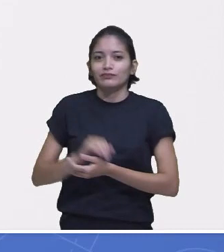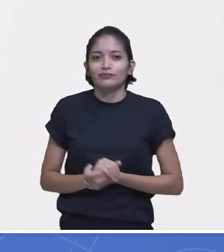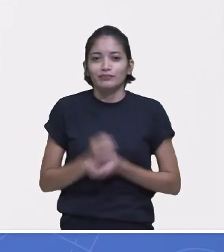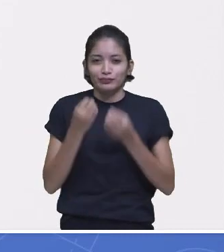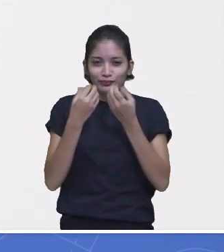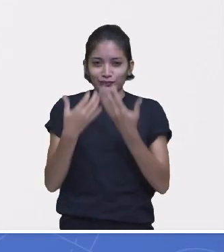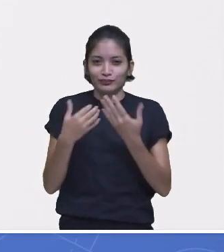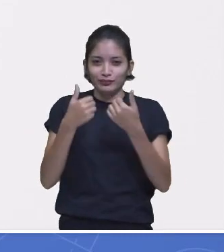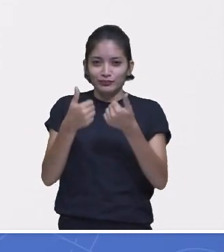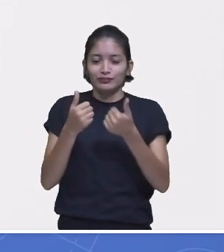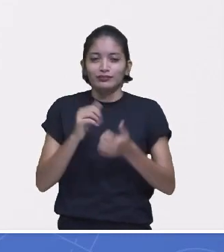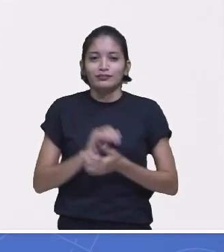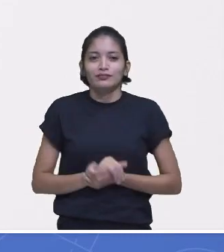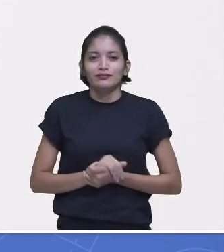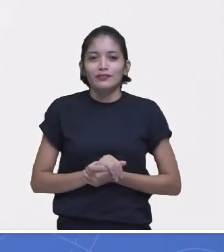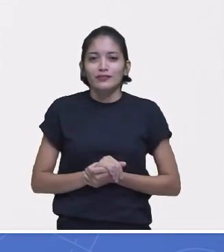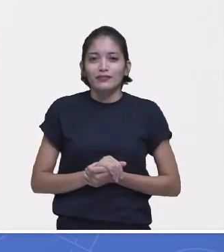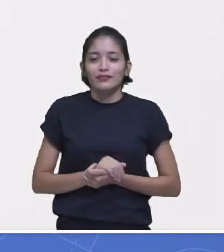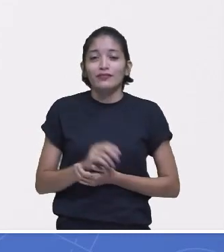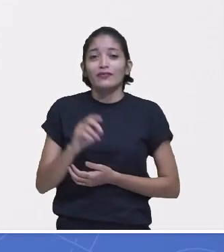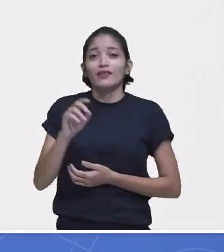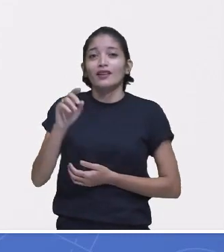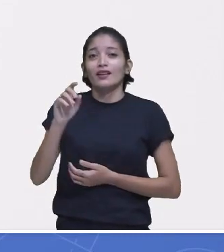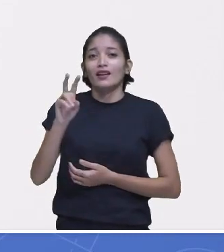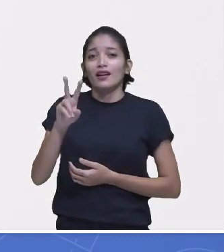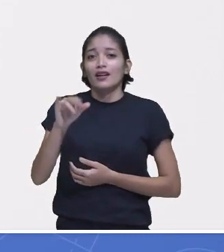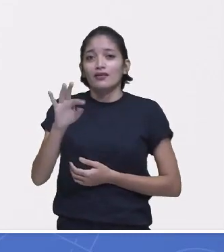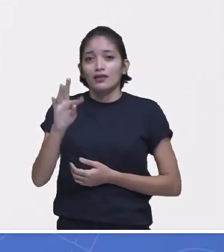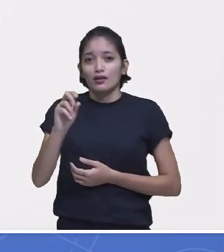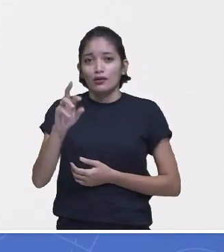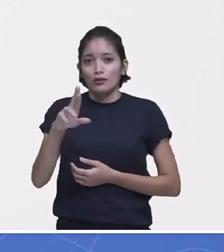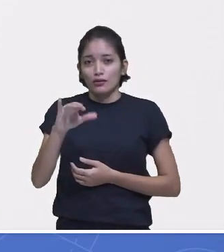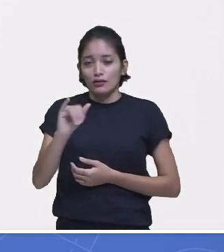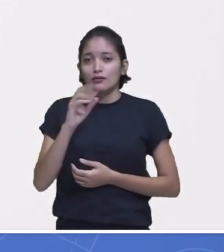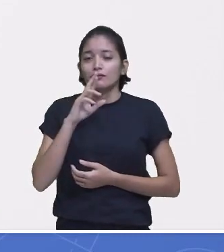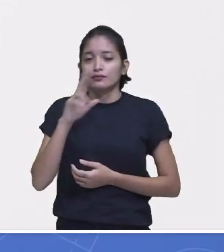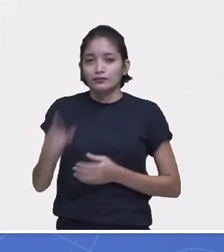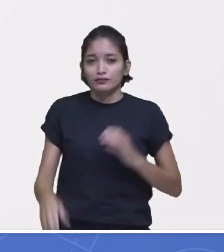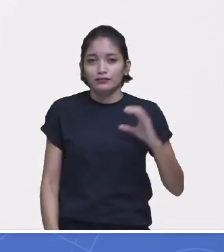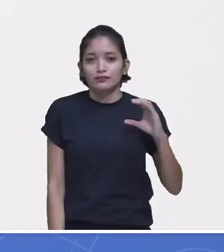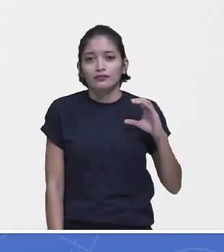bem. Vitória, letra C.